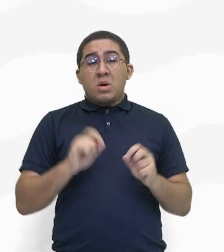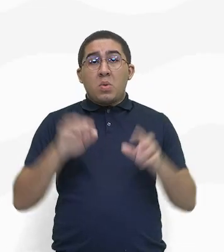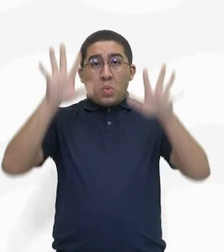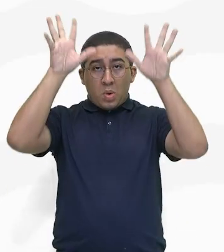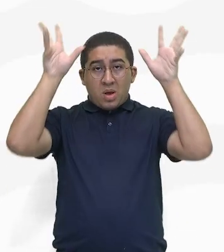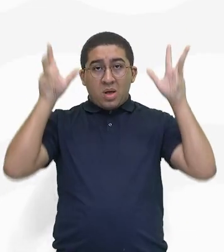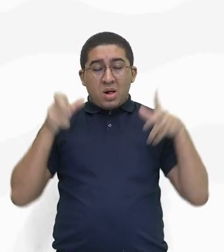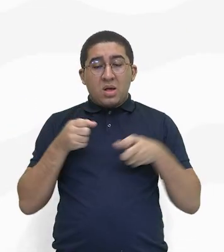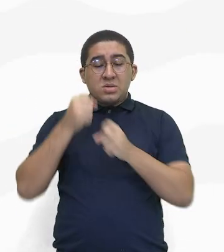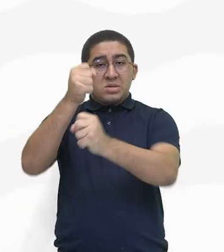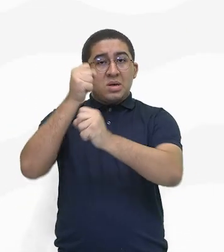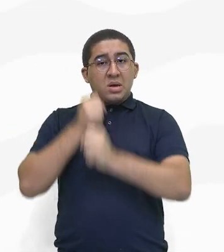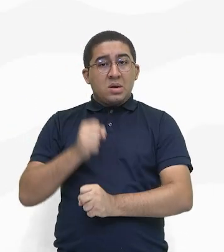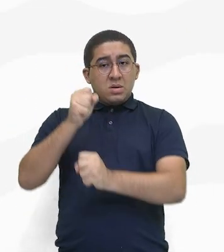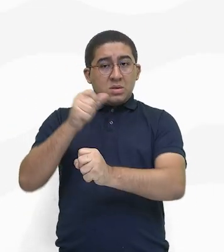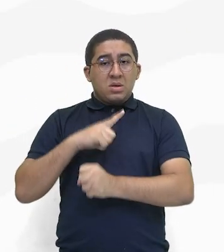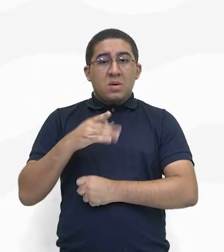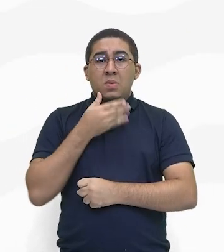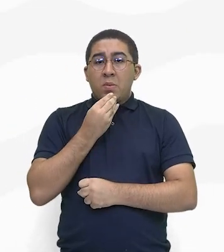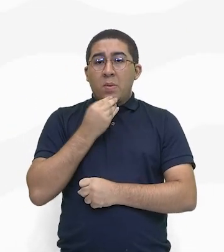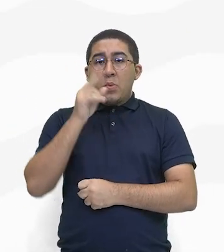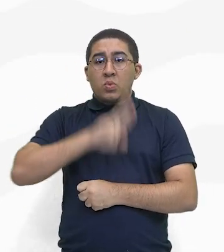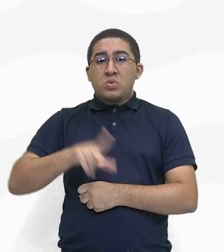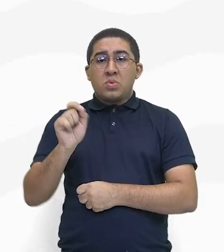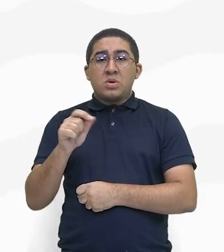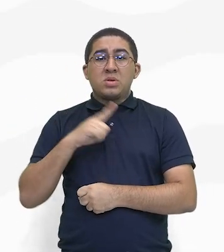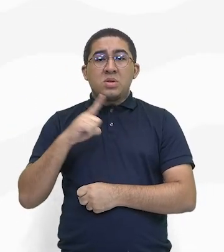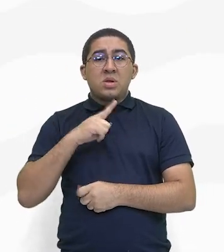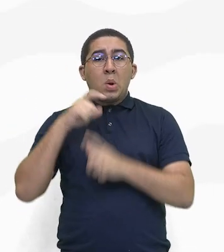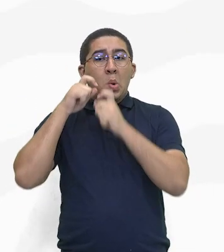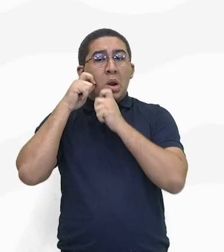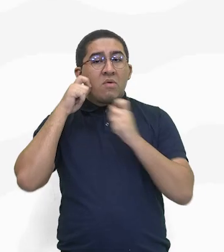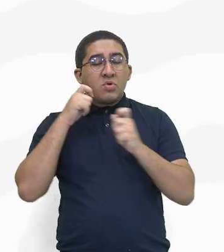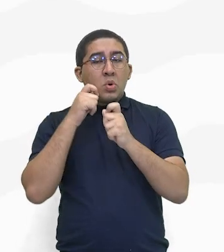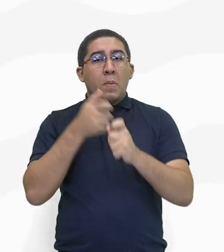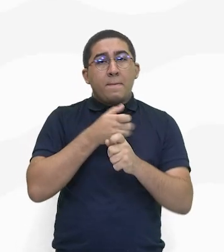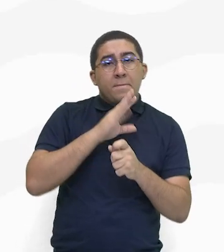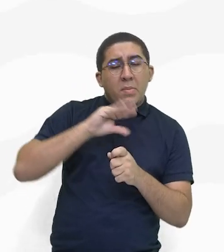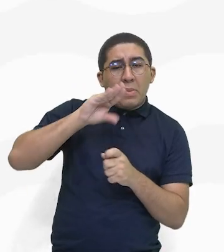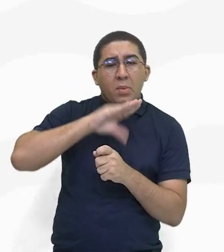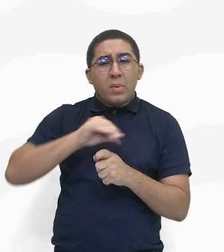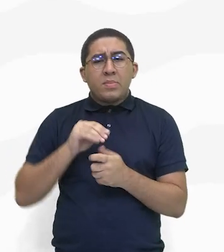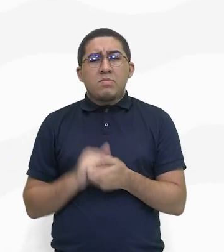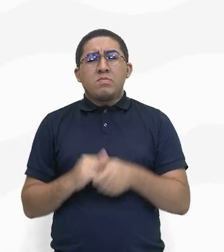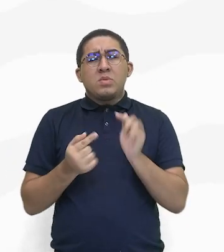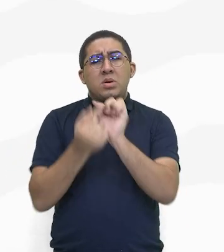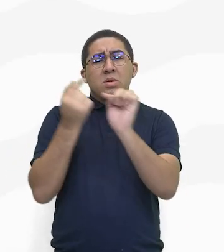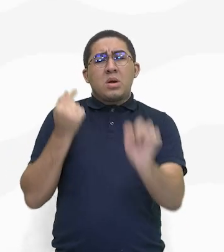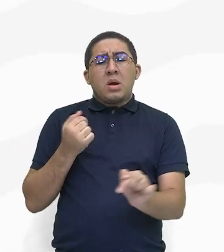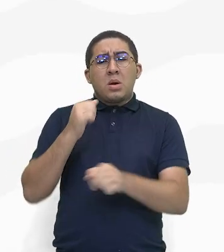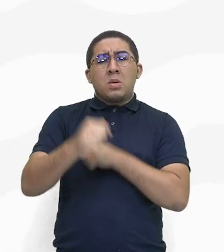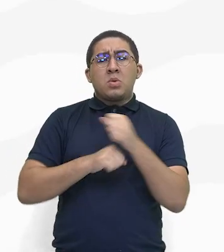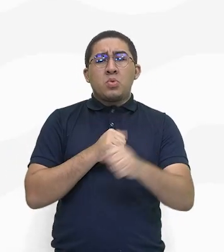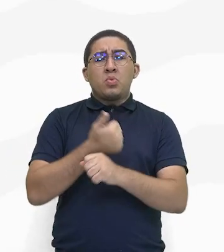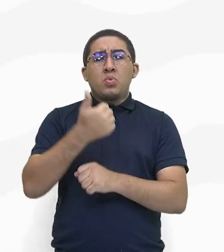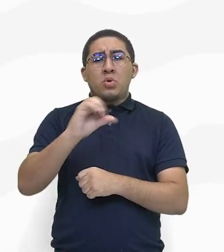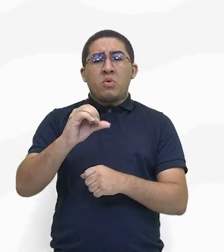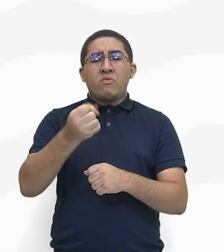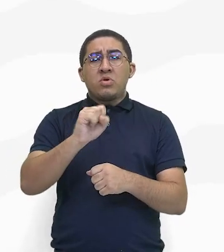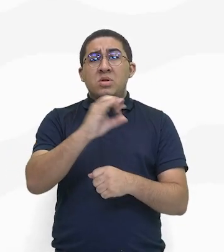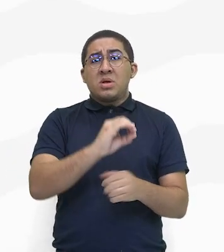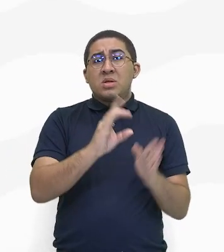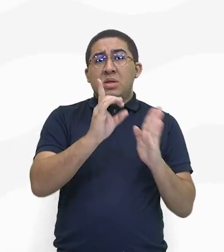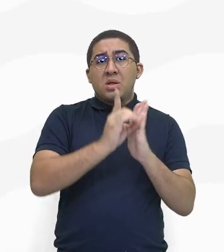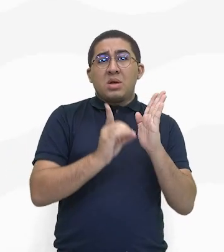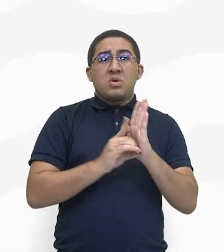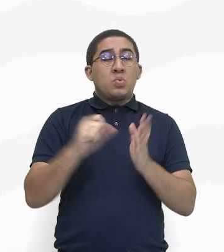Mário Juruna, né, com seu gravador, no deputado, plenário né, da Câmara, lá em 1980. Década de 80. Da